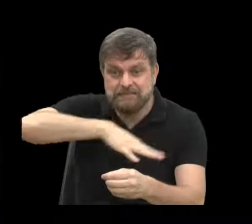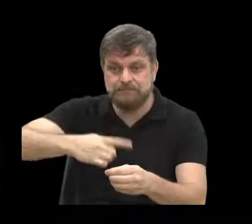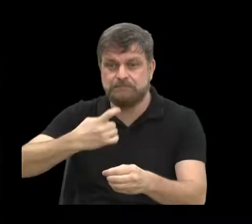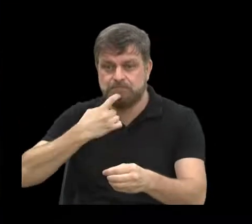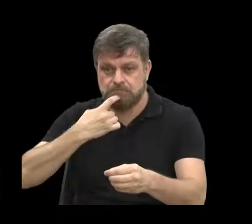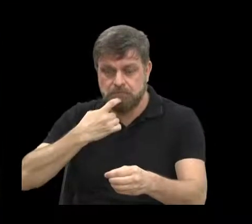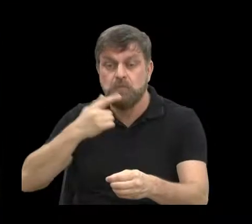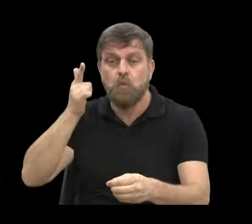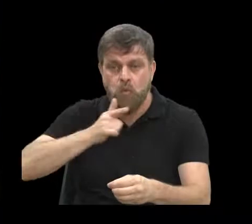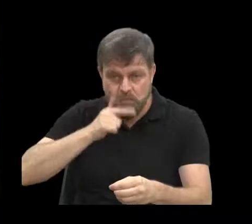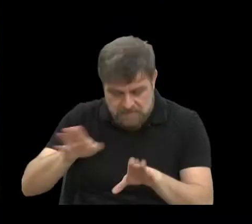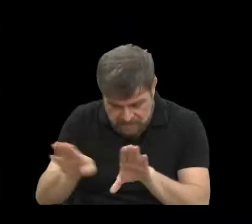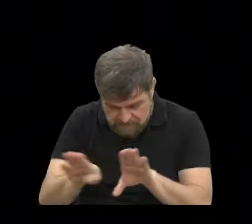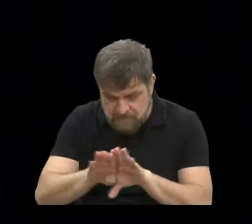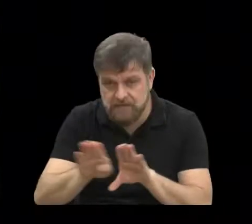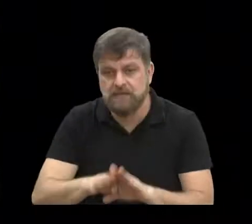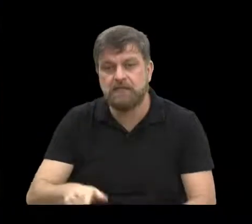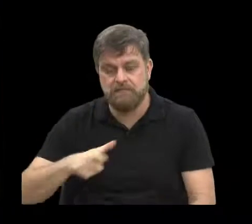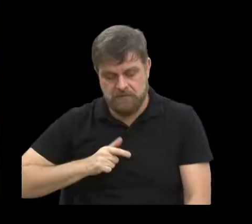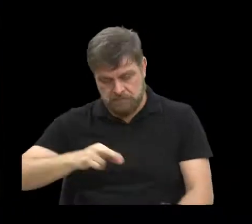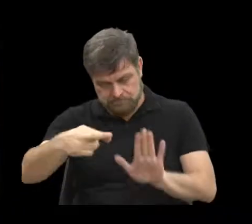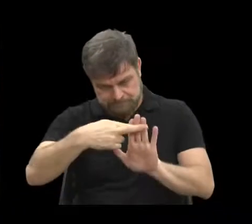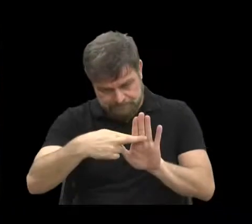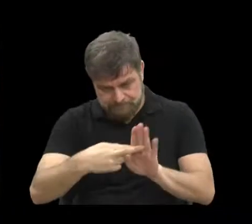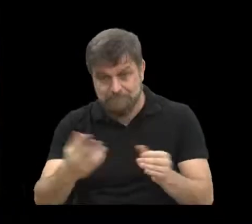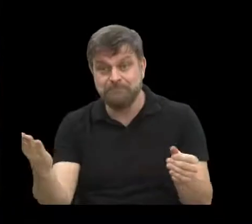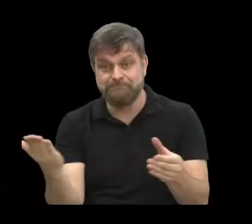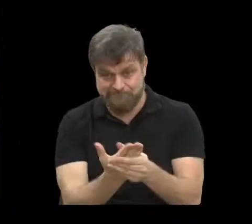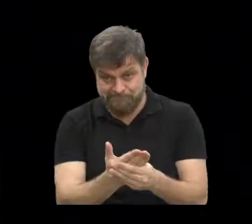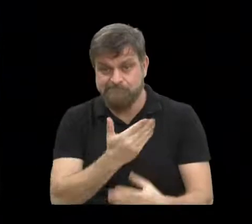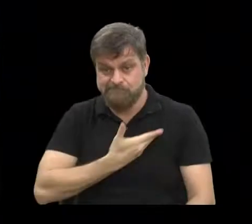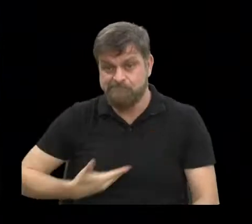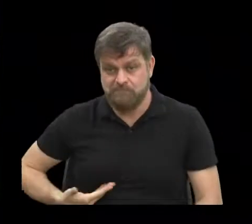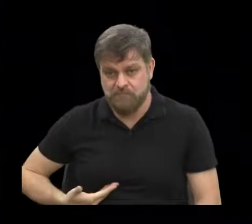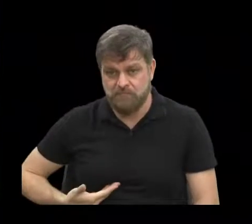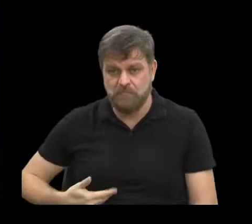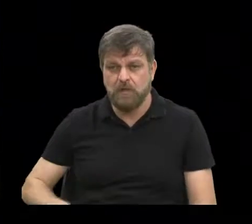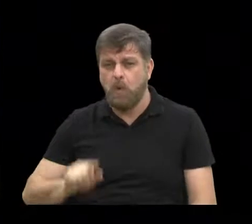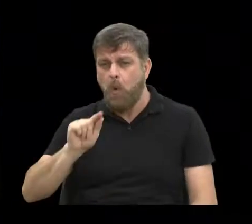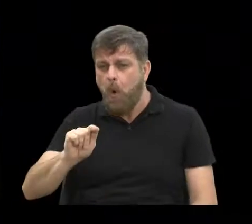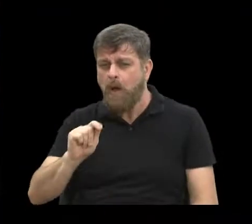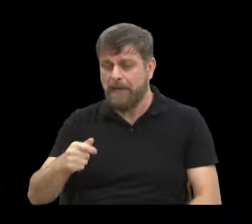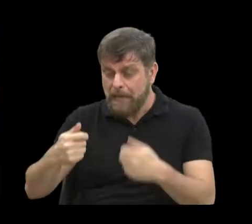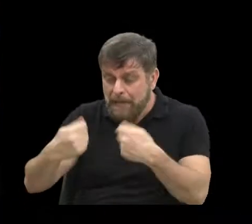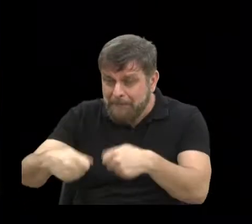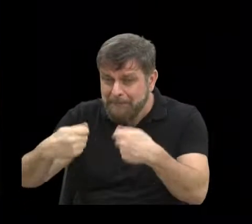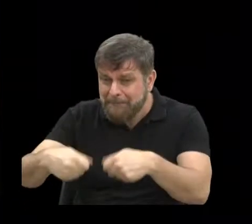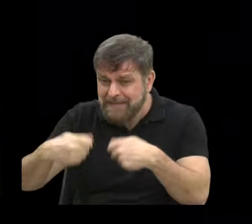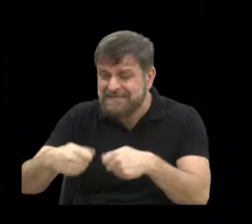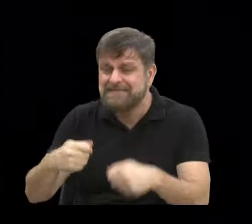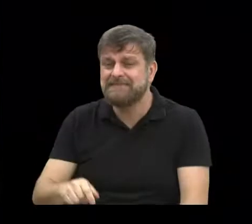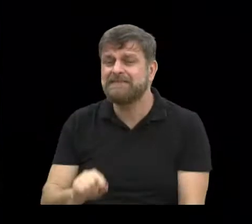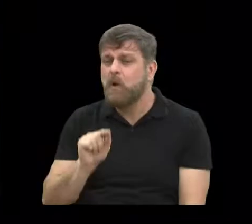são alcançados aí por essa ação civil pública, tá bom? E o que precisa, né,